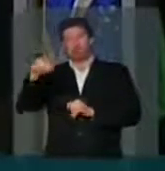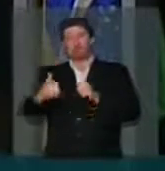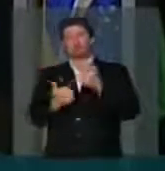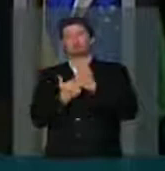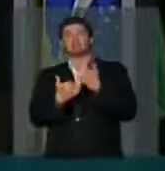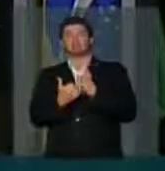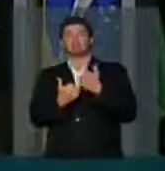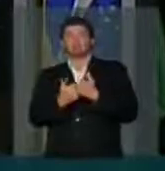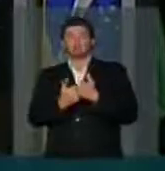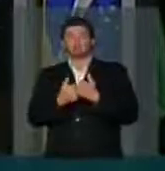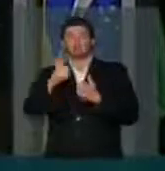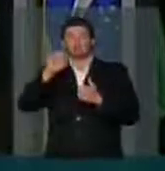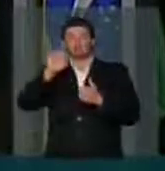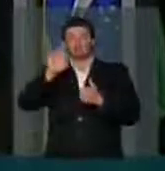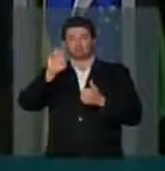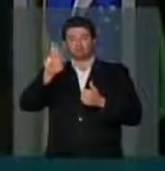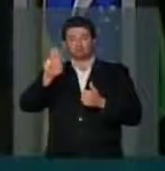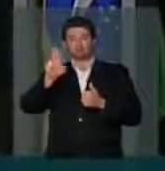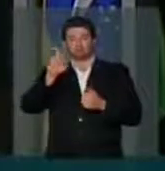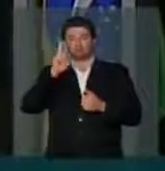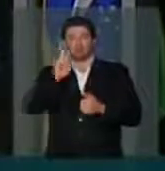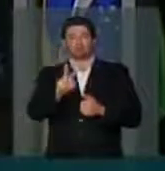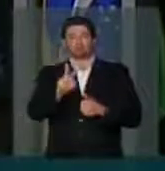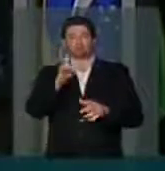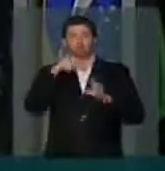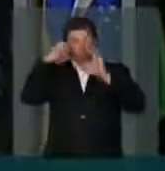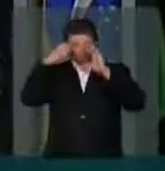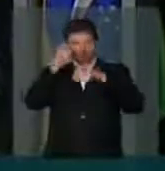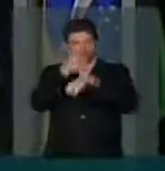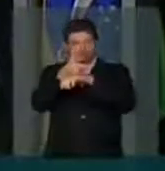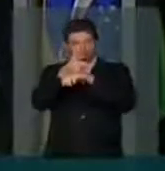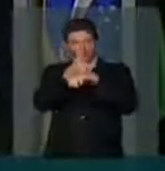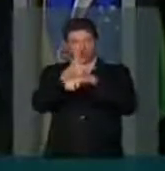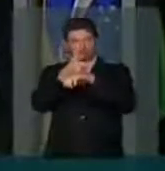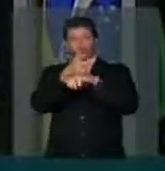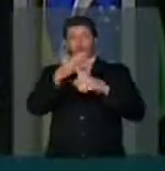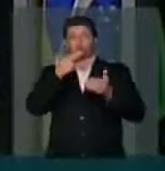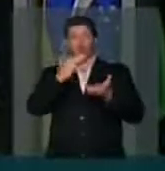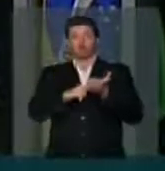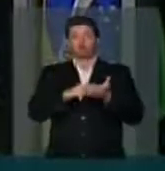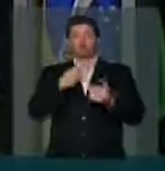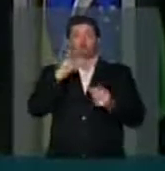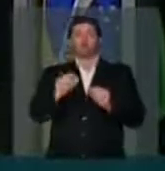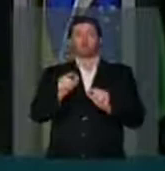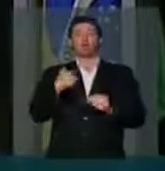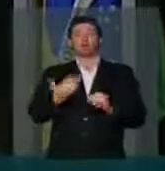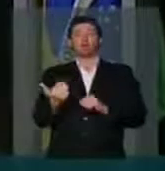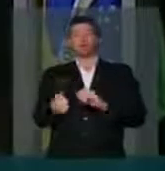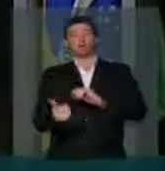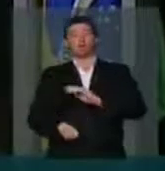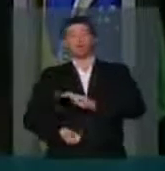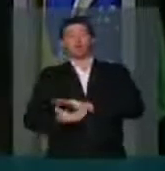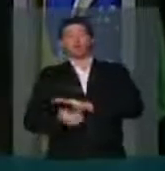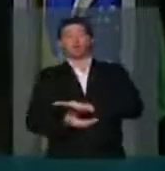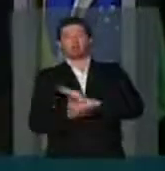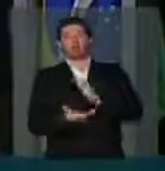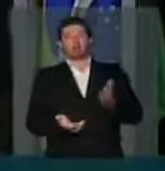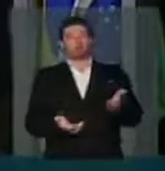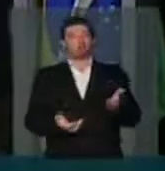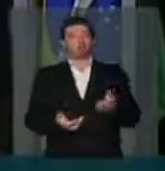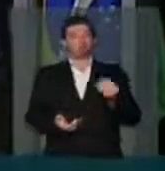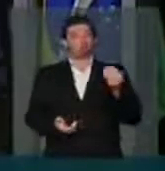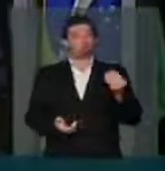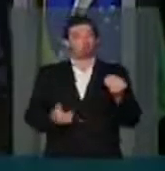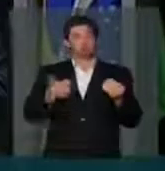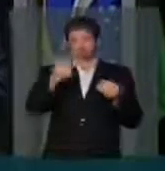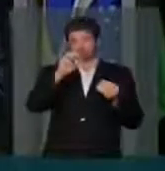e foi flagrado pedindo propina, aquele grande caso dos Correios e etc. Em